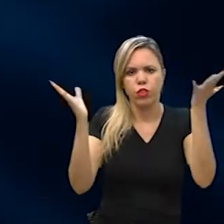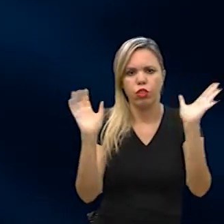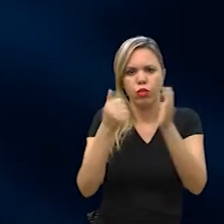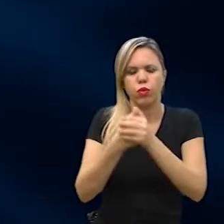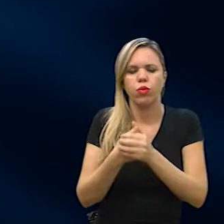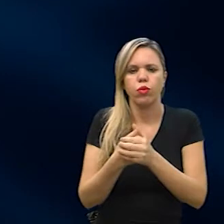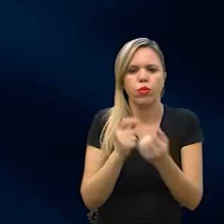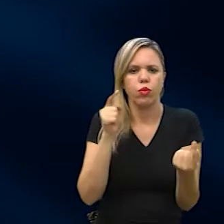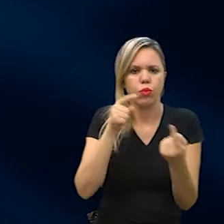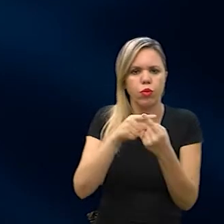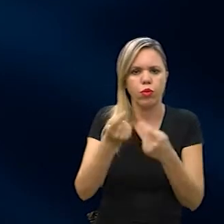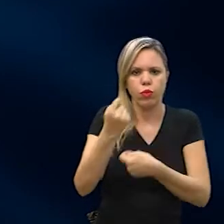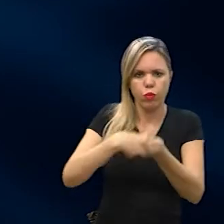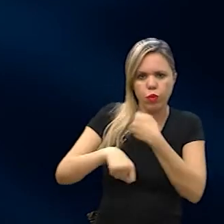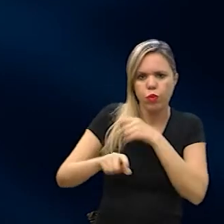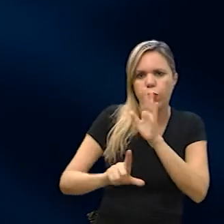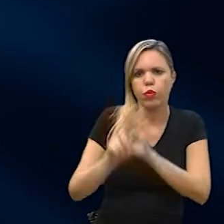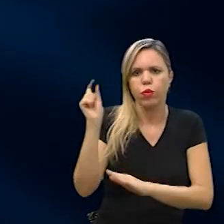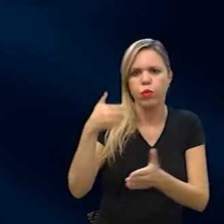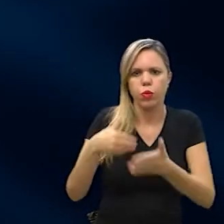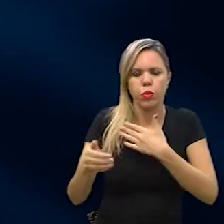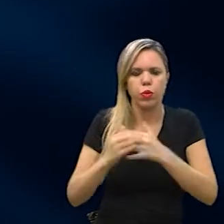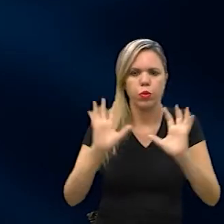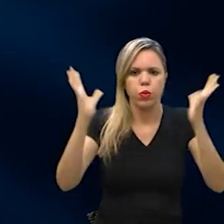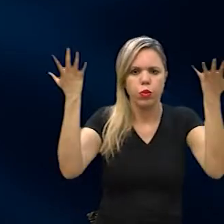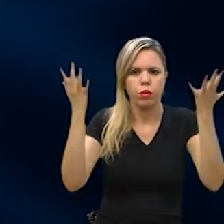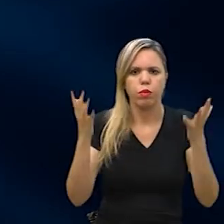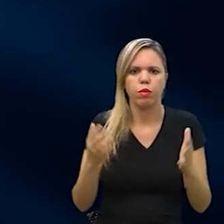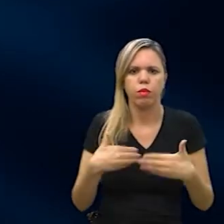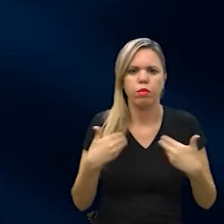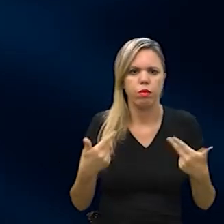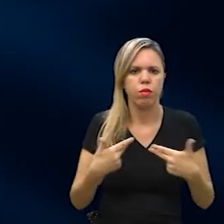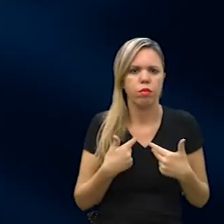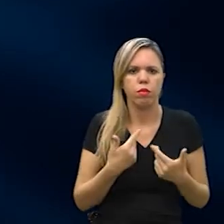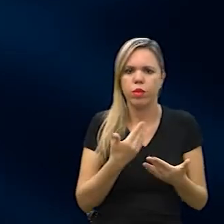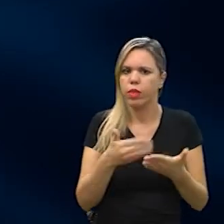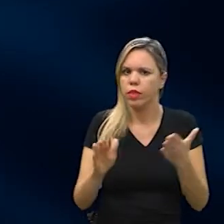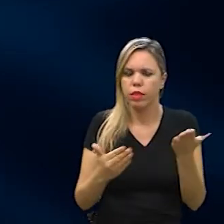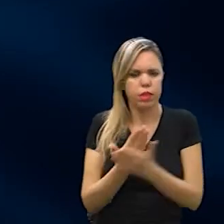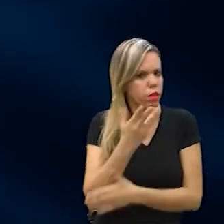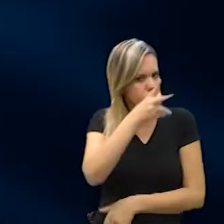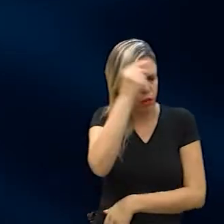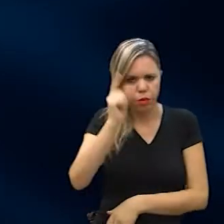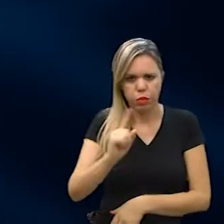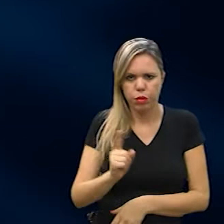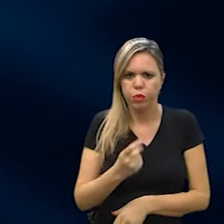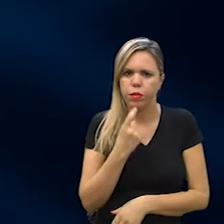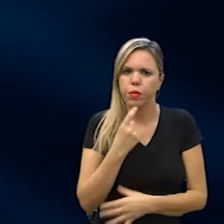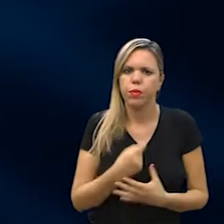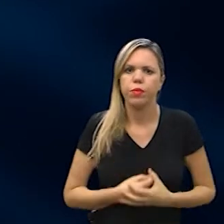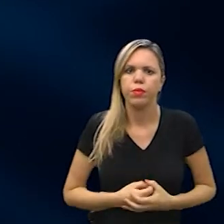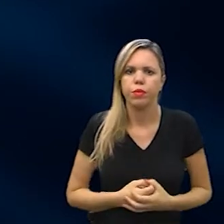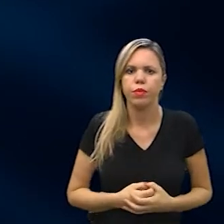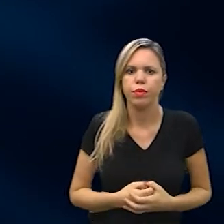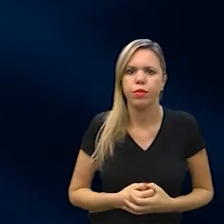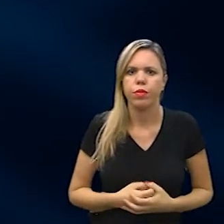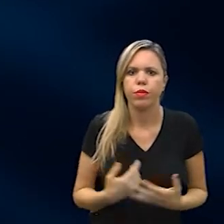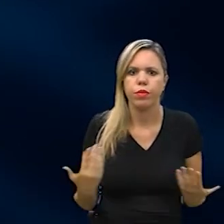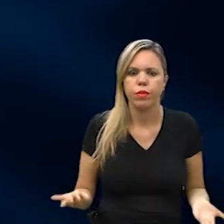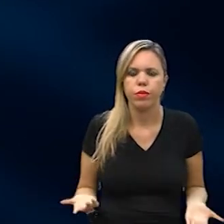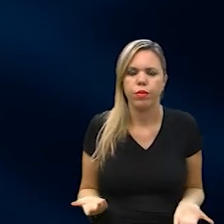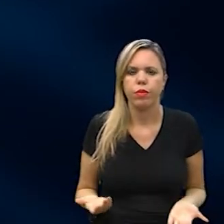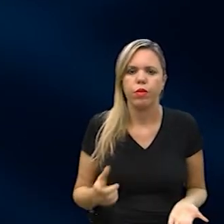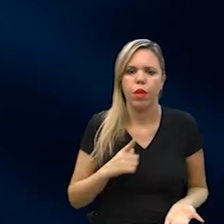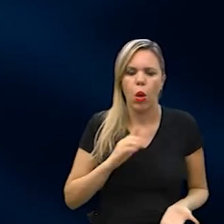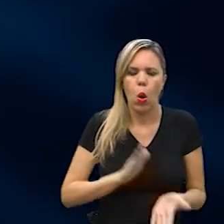festa clandestina com finalidade comercial qualquer evento de entretenimento não autorizado pela Prefeitura Municipal de Campinas,